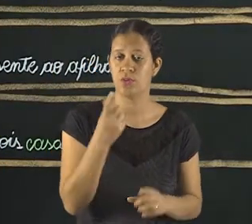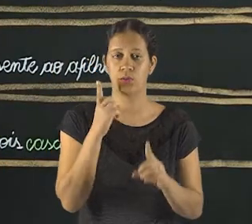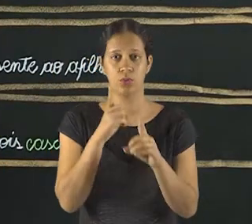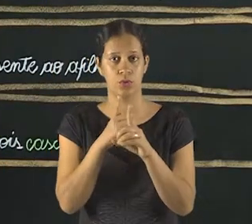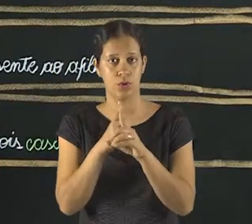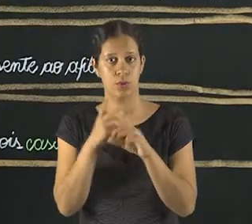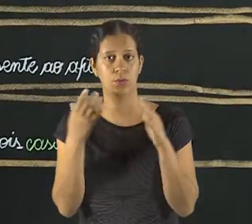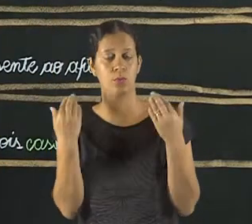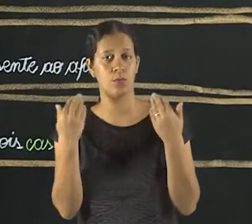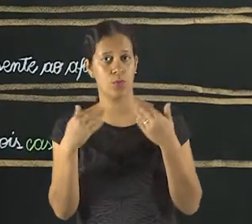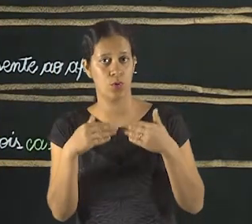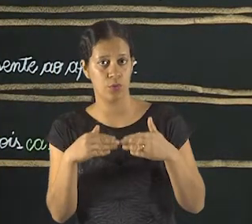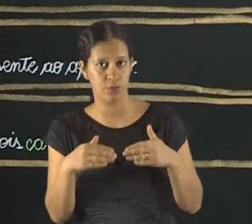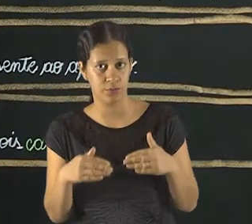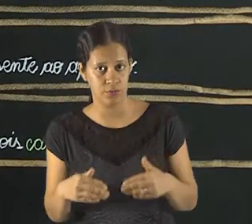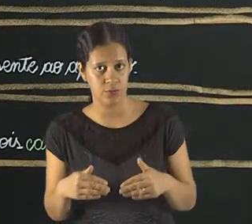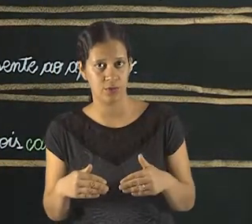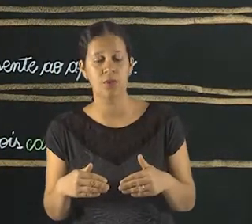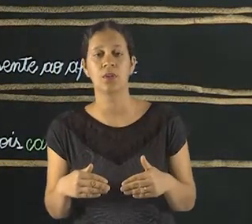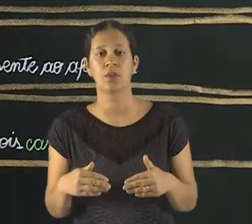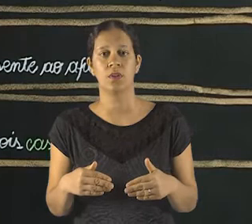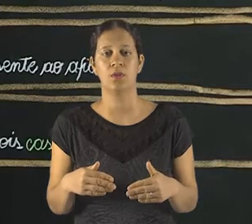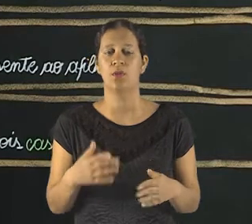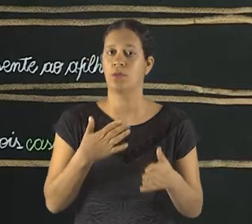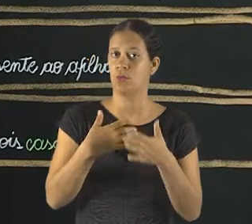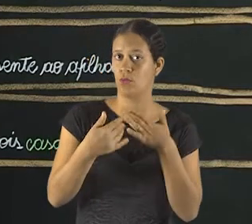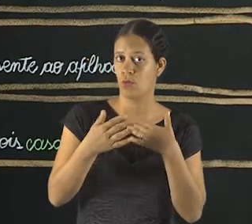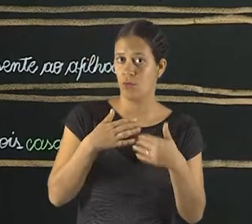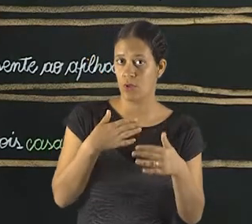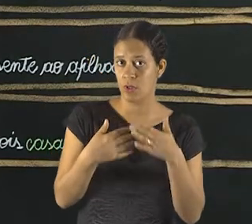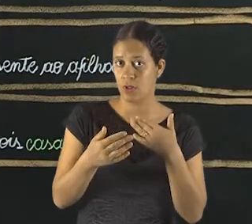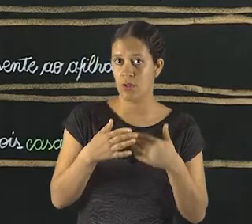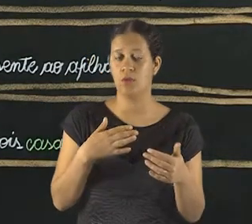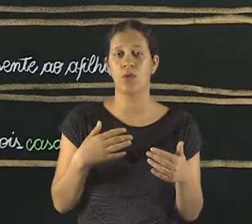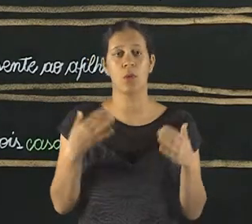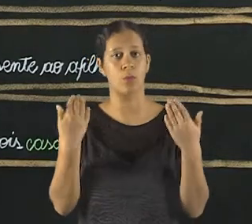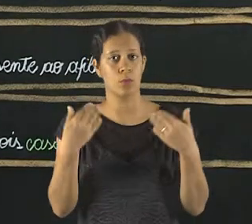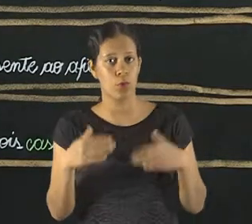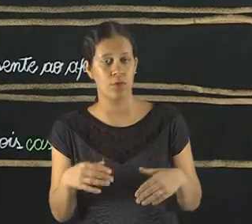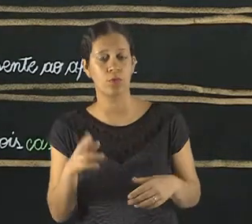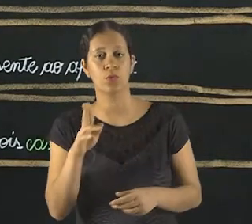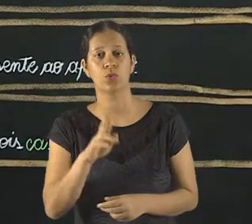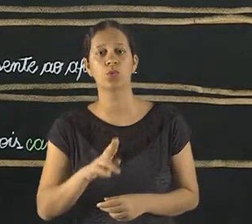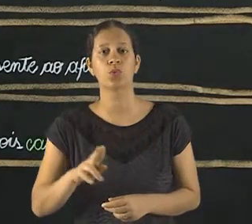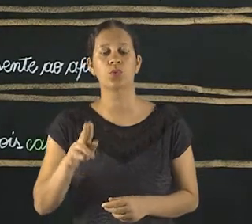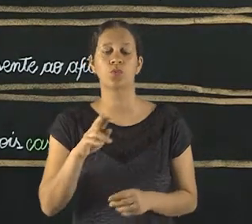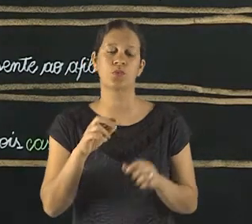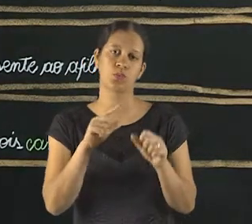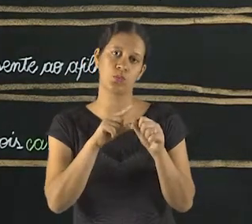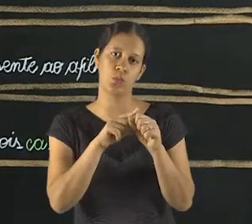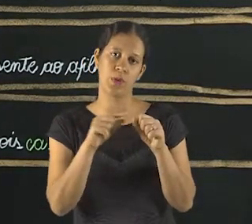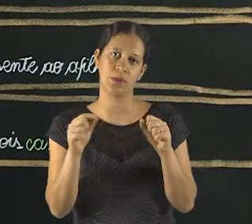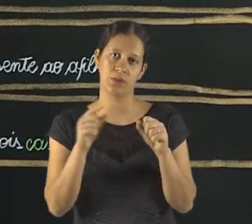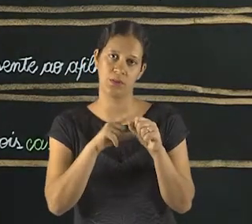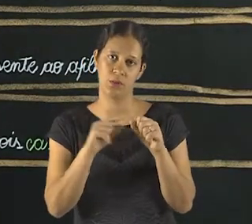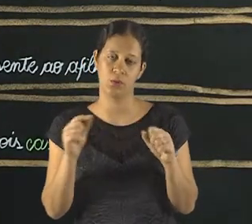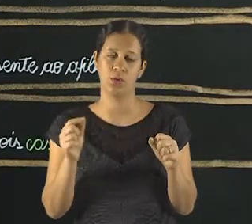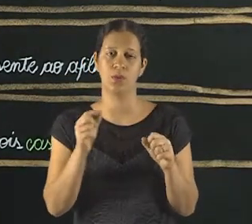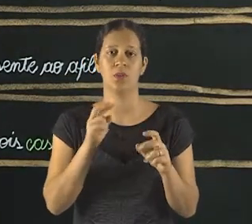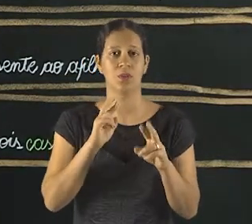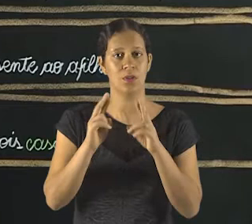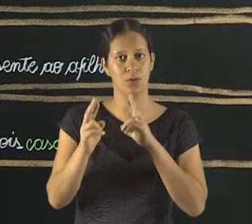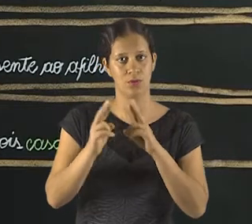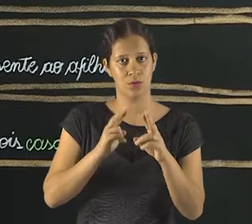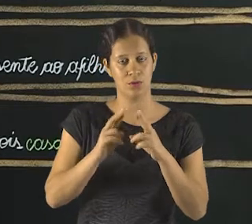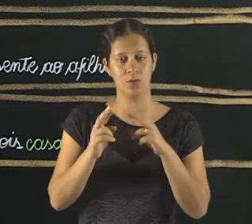nós encontramos provas. Nesse caso, eu quis determinar que não foi qualquer prova, por isso o uso do artigo, mas ele não é